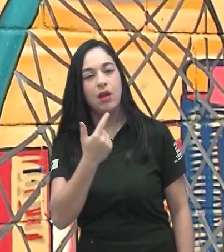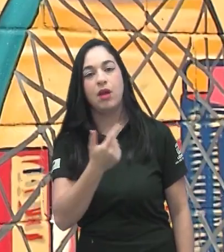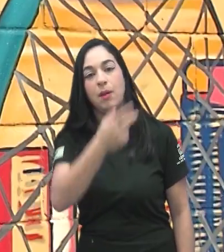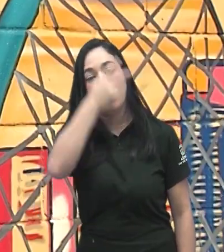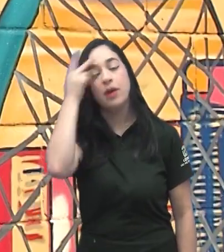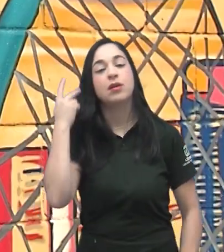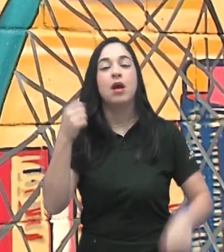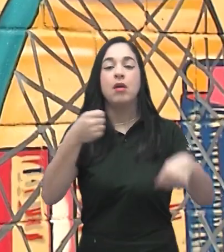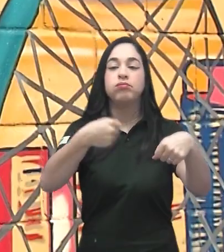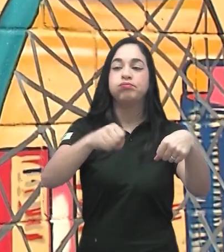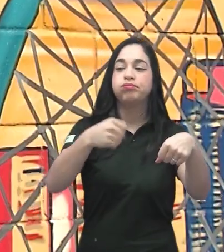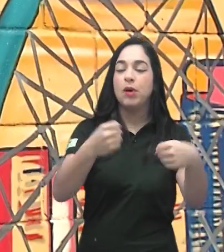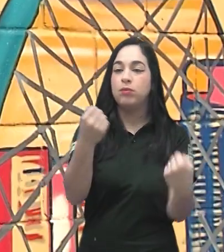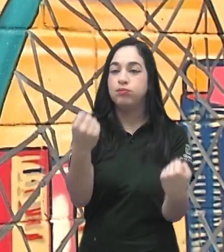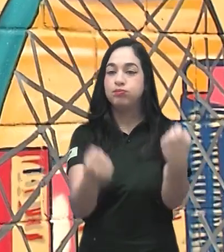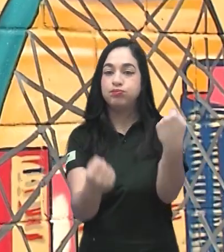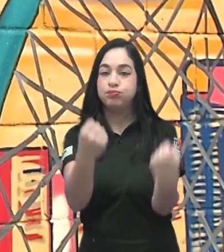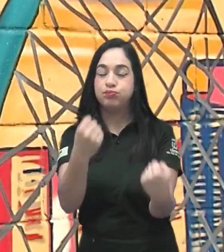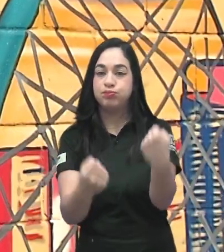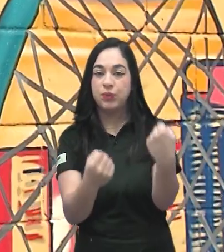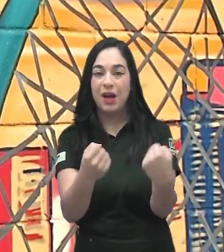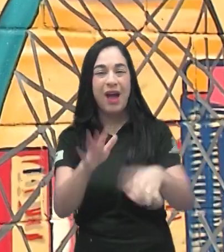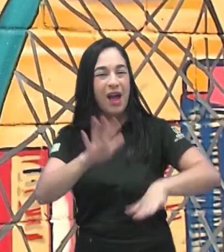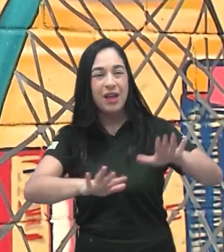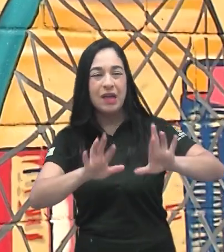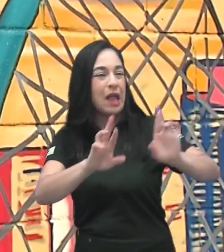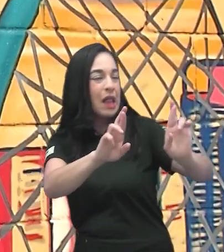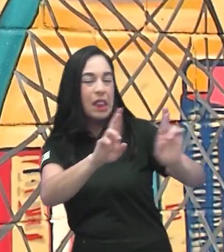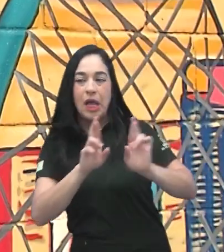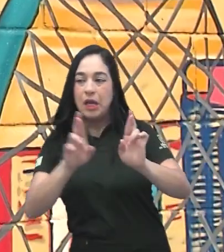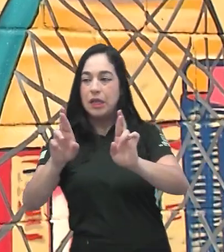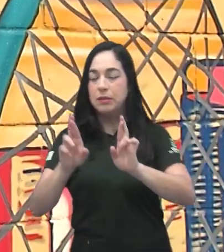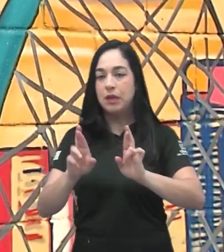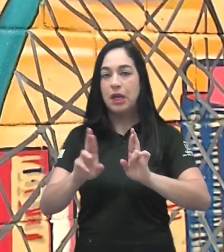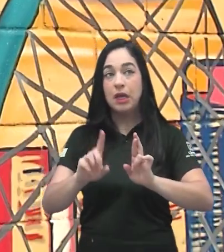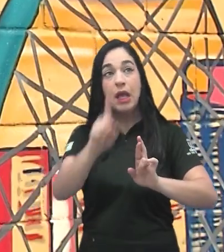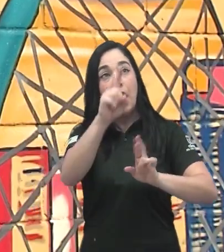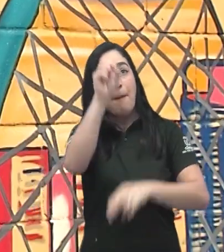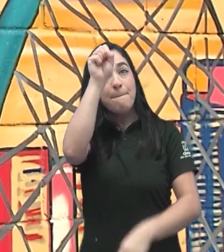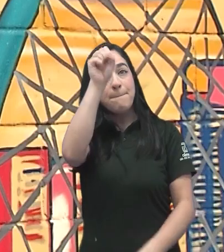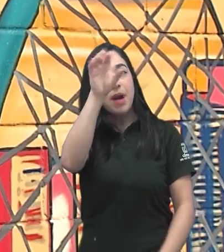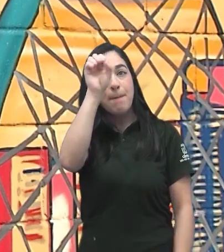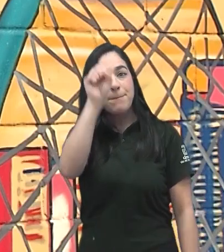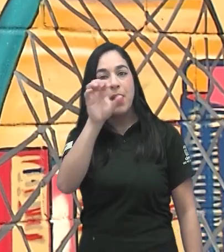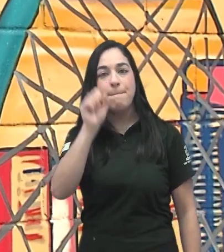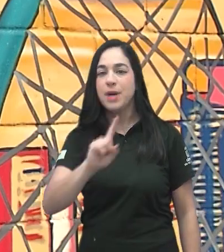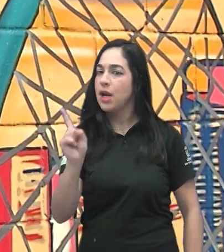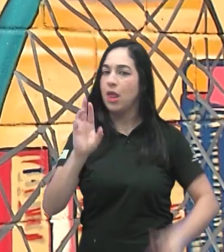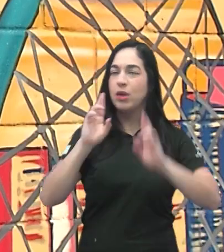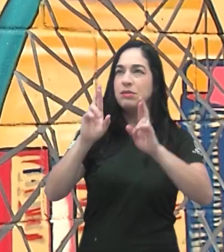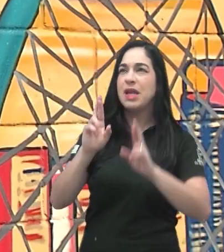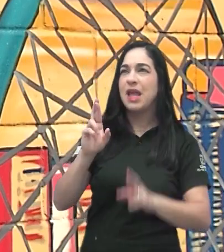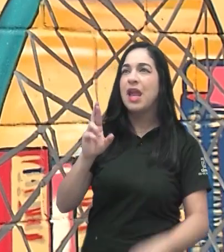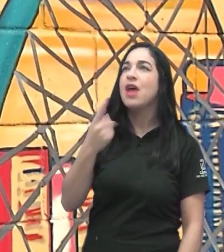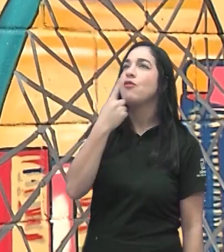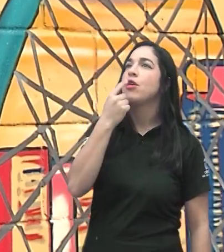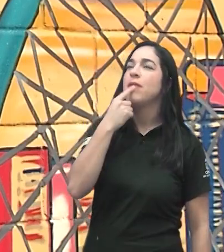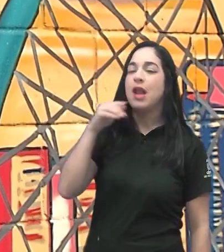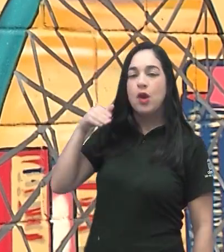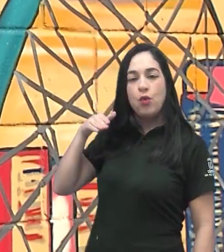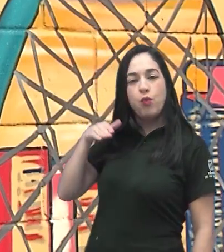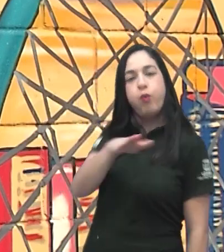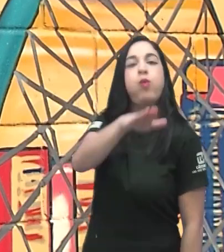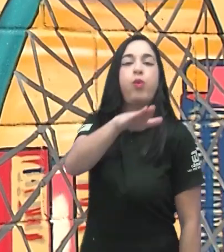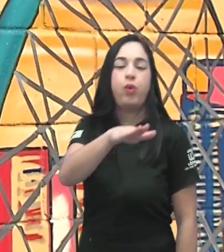de aplicativos quanto outros motoristas em geral não respeitam a sinalização, ultrapassa o sinal